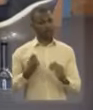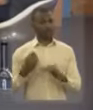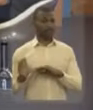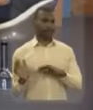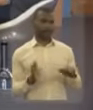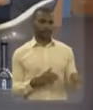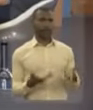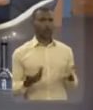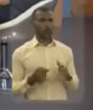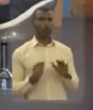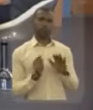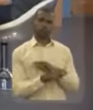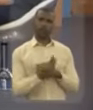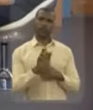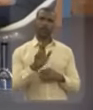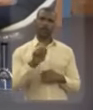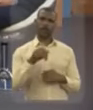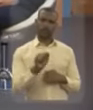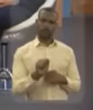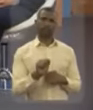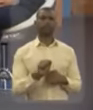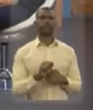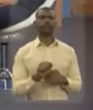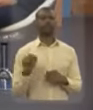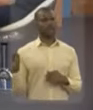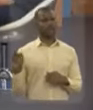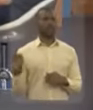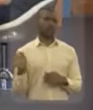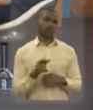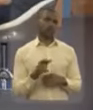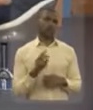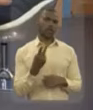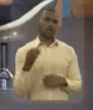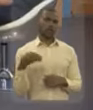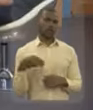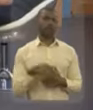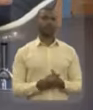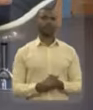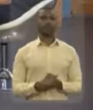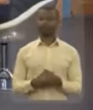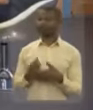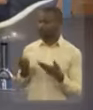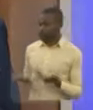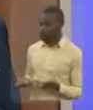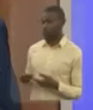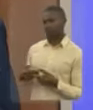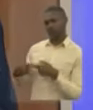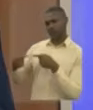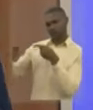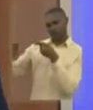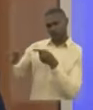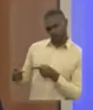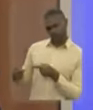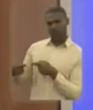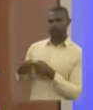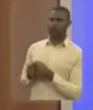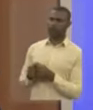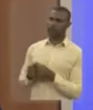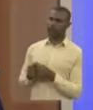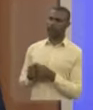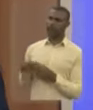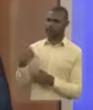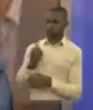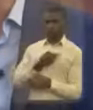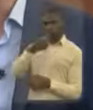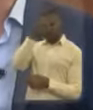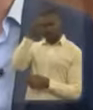Então agora você faz uma pergunta pro grana com 30 segundos e o grana vai responder em 2 minutos grana um grande desafio que eh